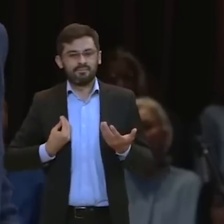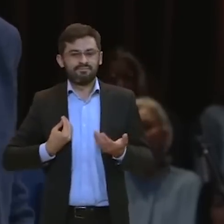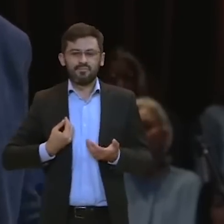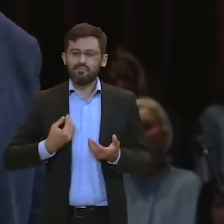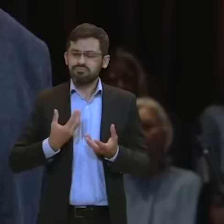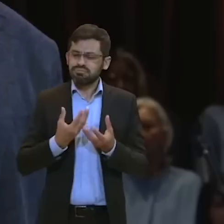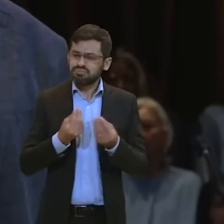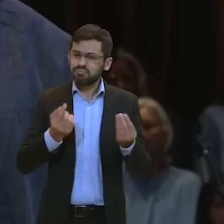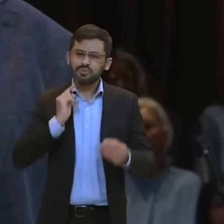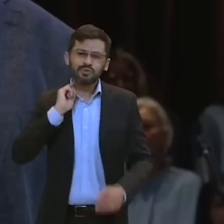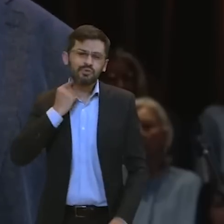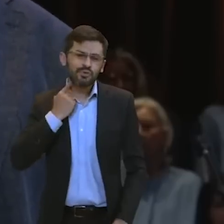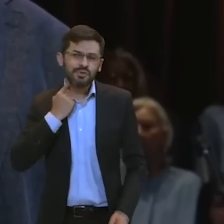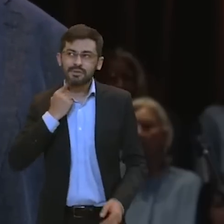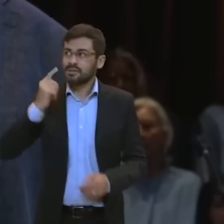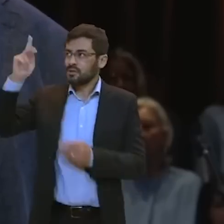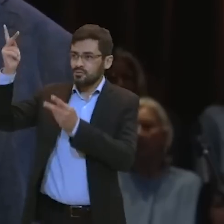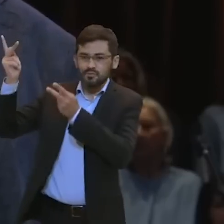esse lugar.